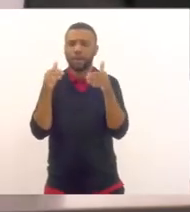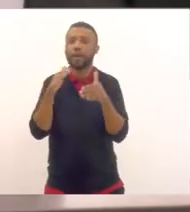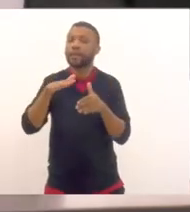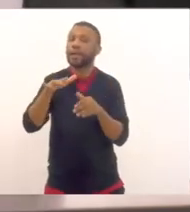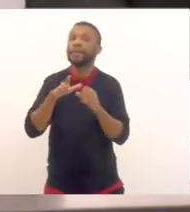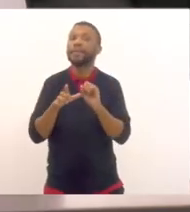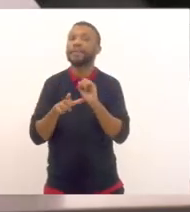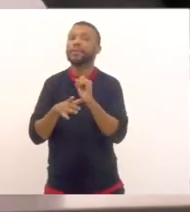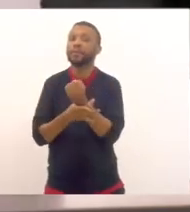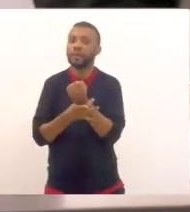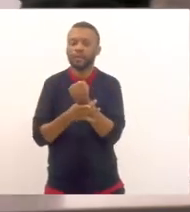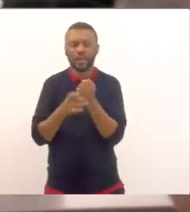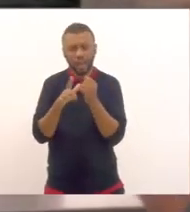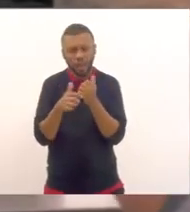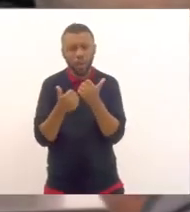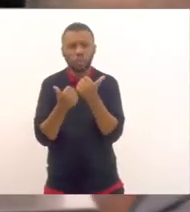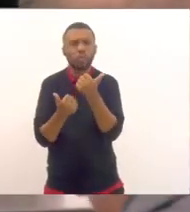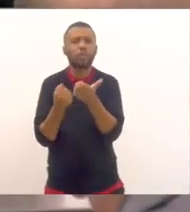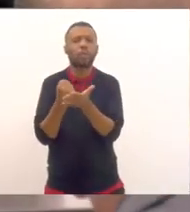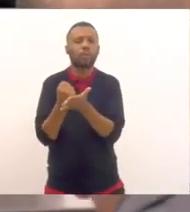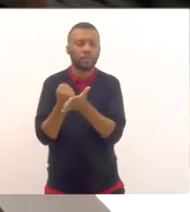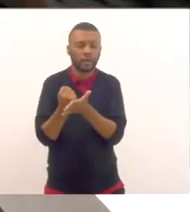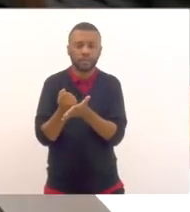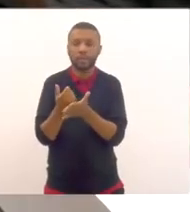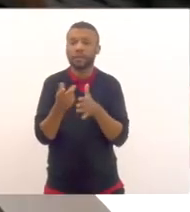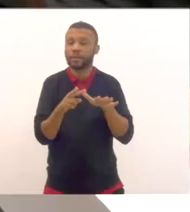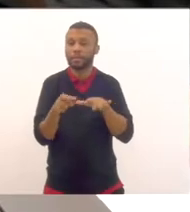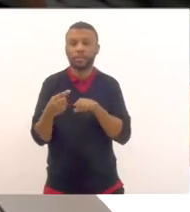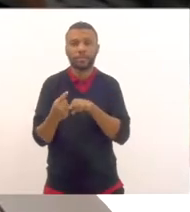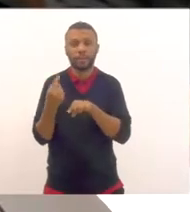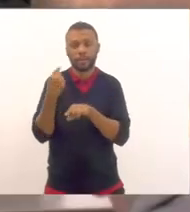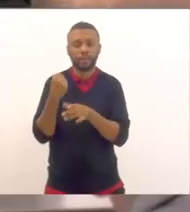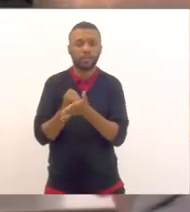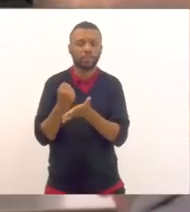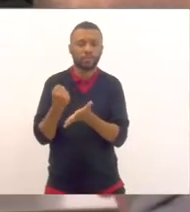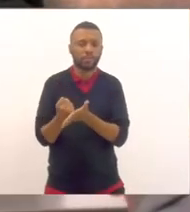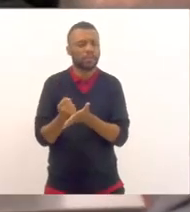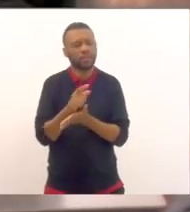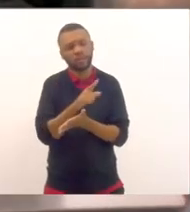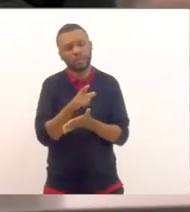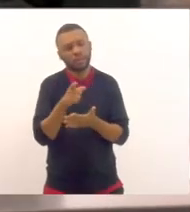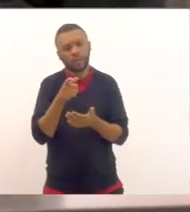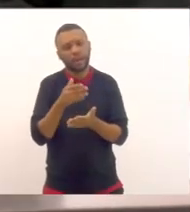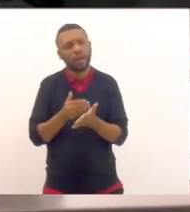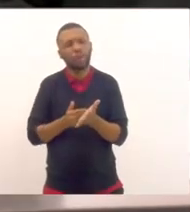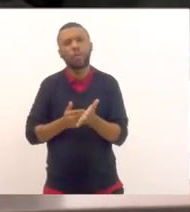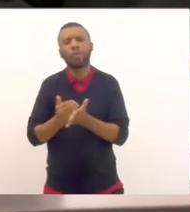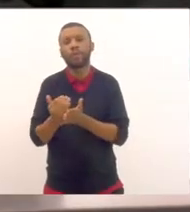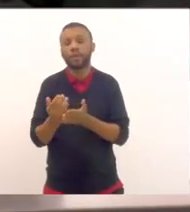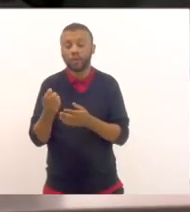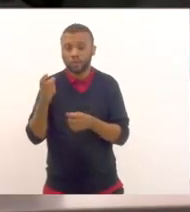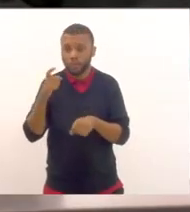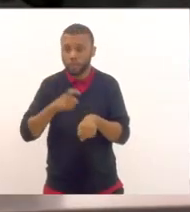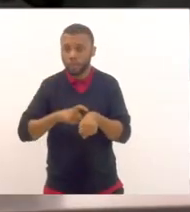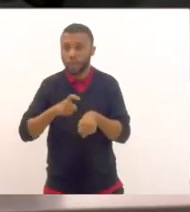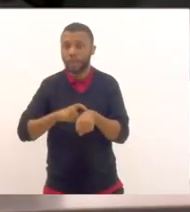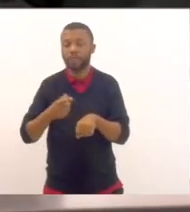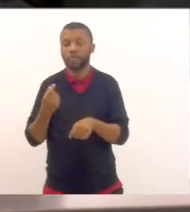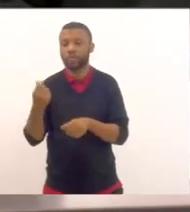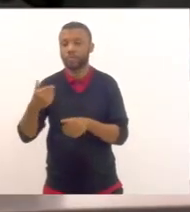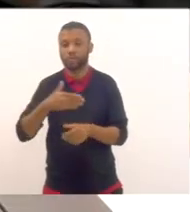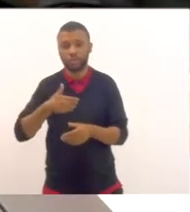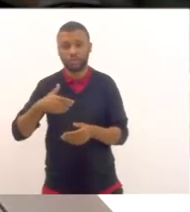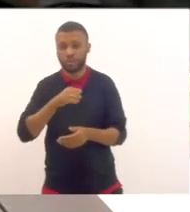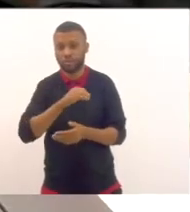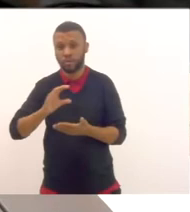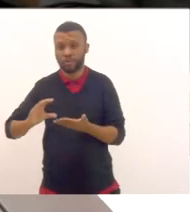segurança está sendo feito contrato é isso foi feito a semana passada já esse contrato vem entra em vigor a partir do momento que foi repassado os recursos do